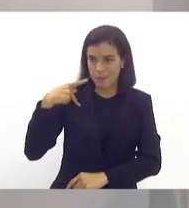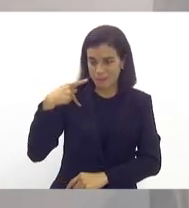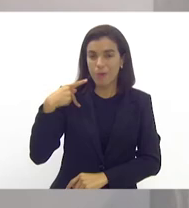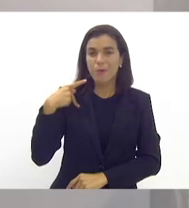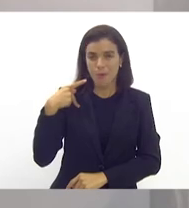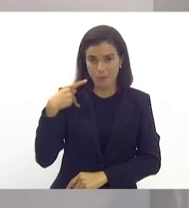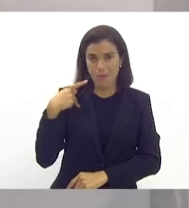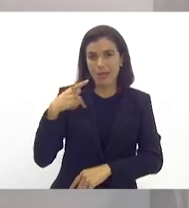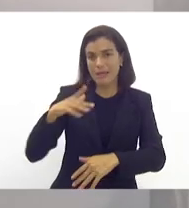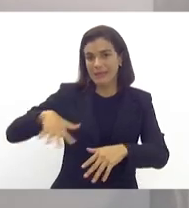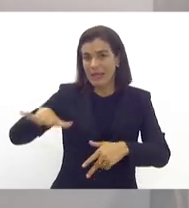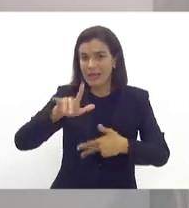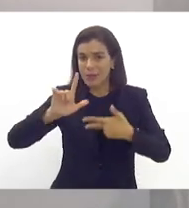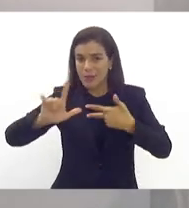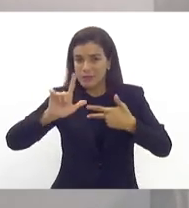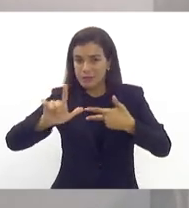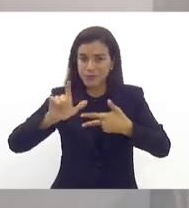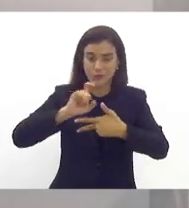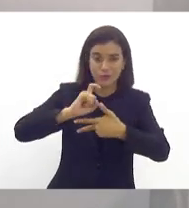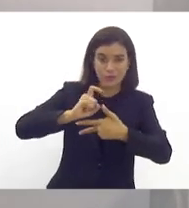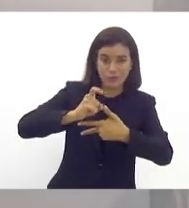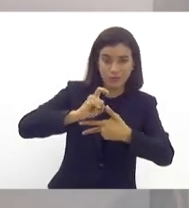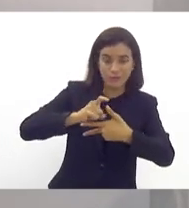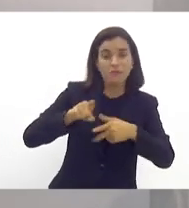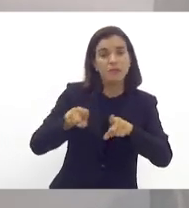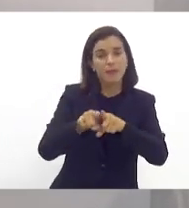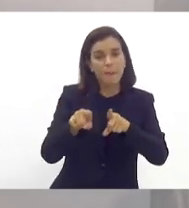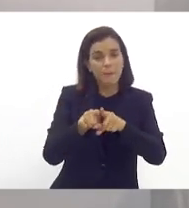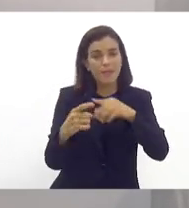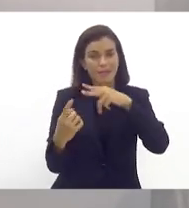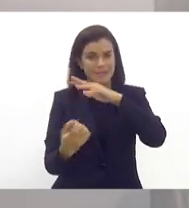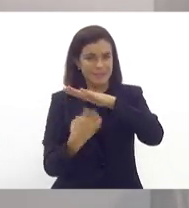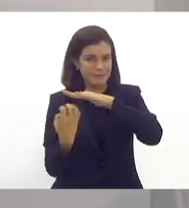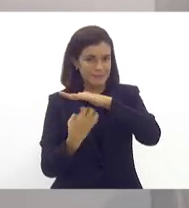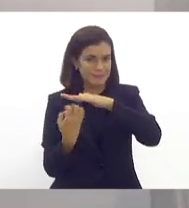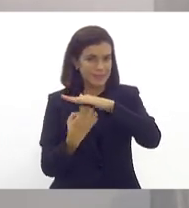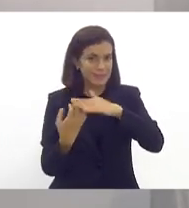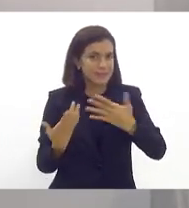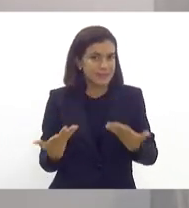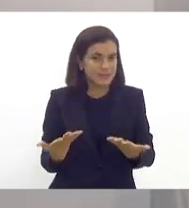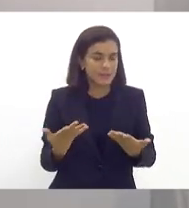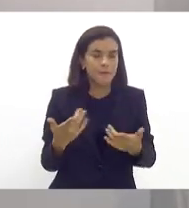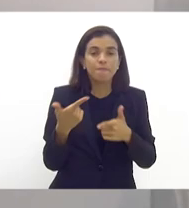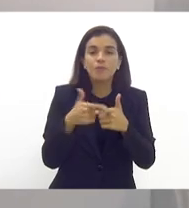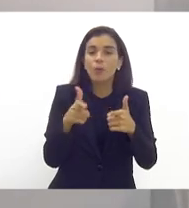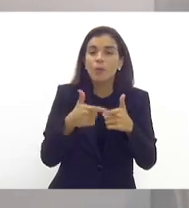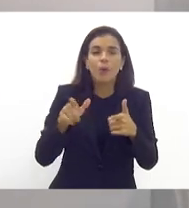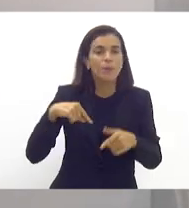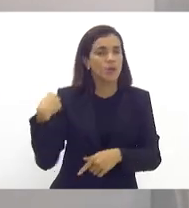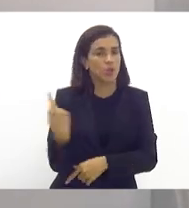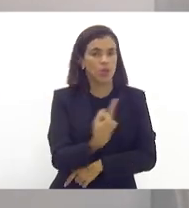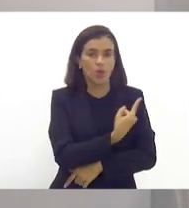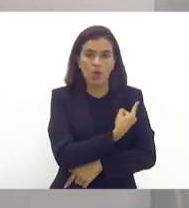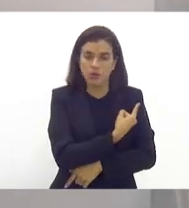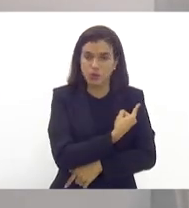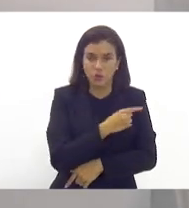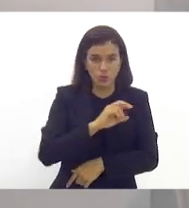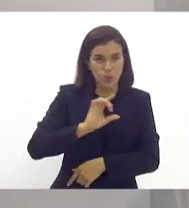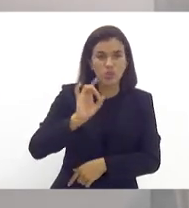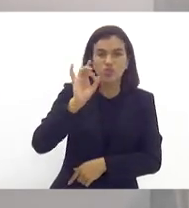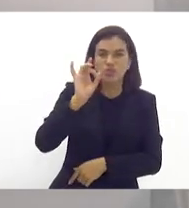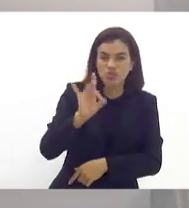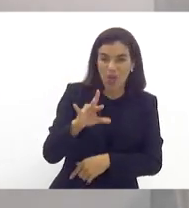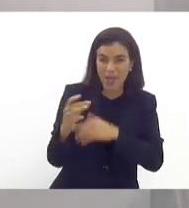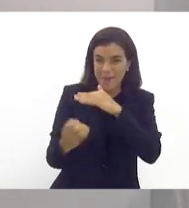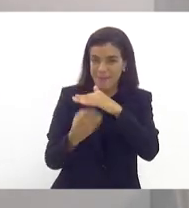um todo do Legislativo do executivo e das próprias empresas então assim o problema é de todos não é um problema só